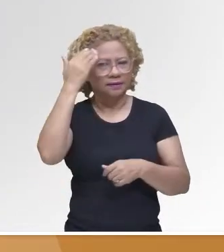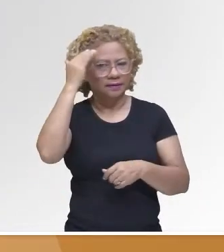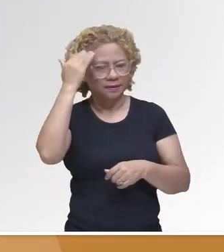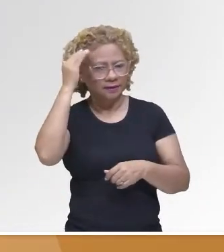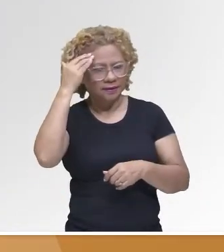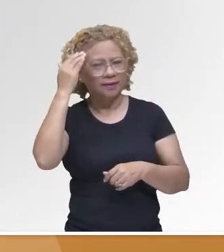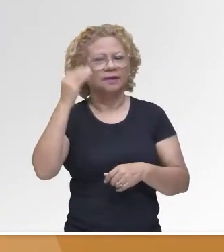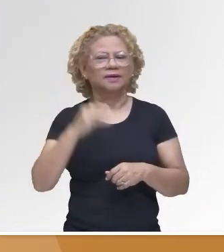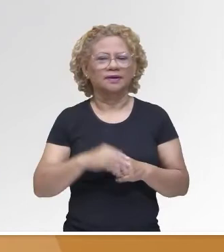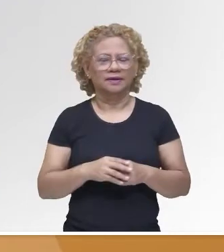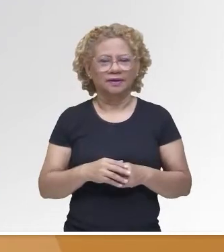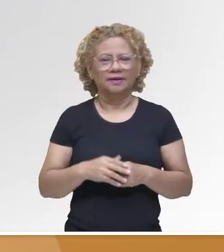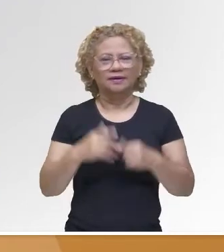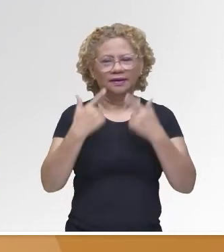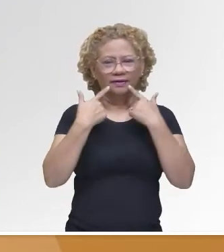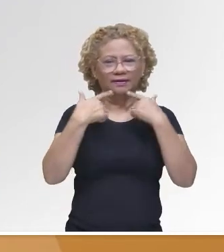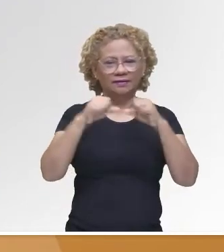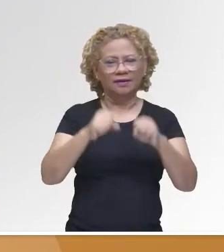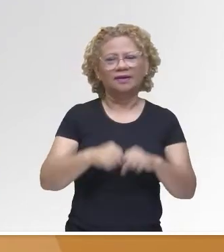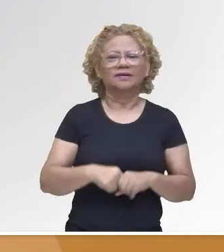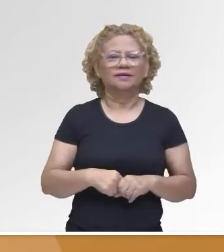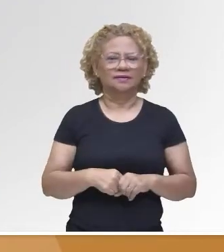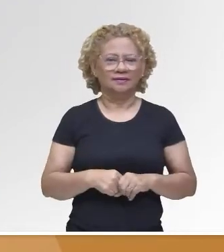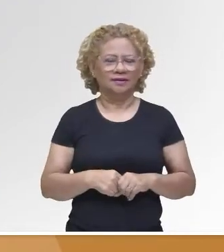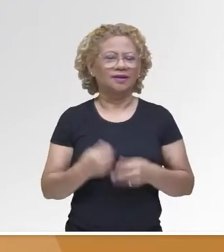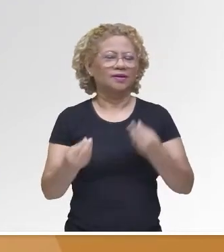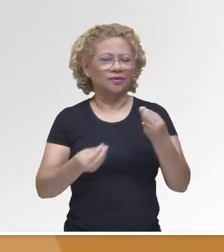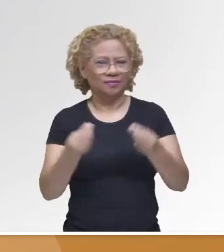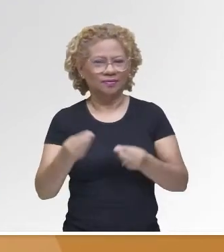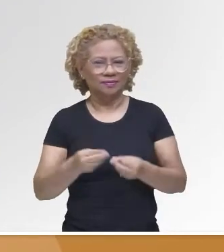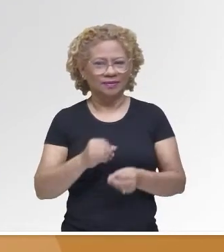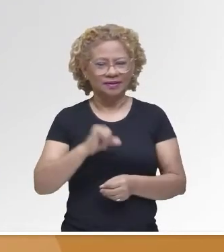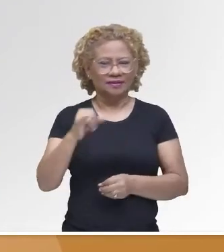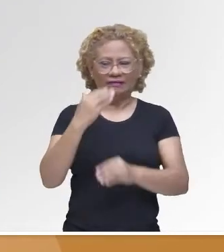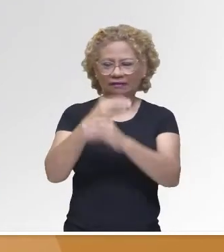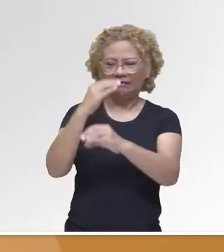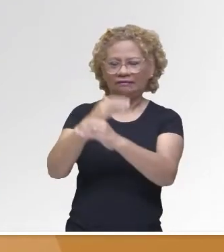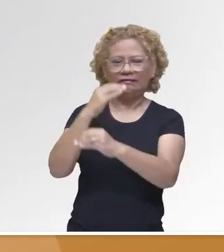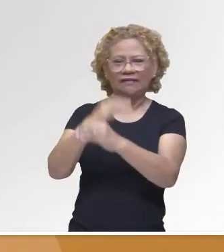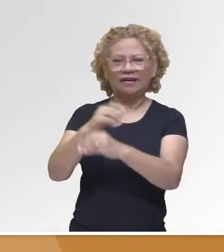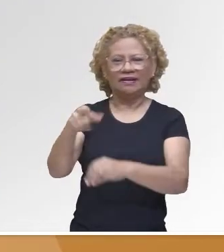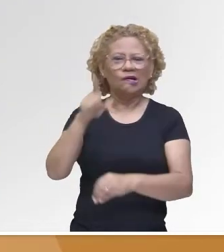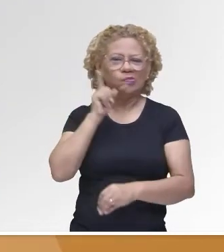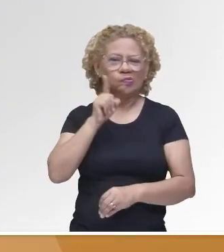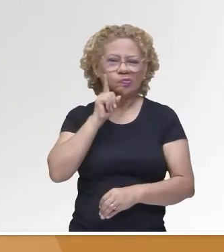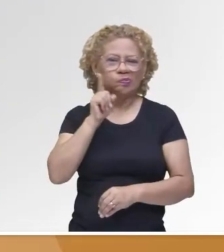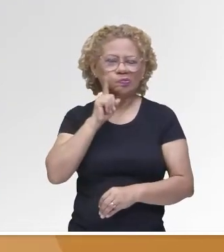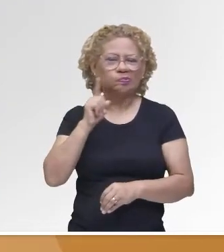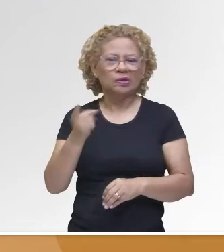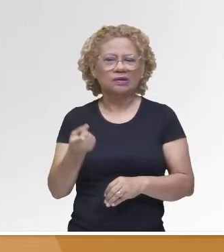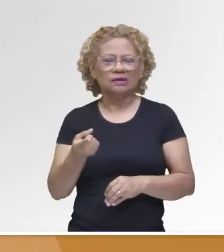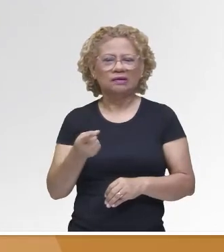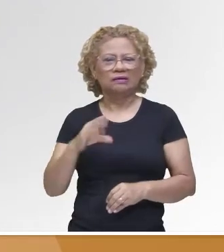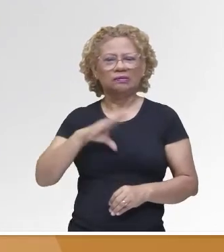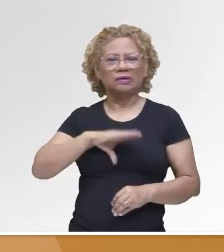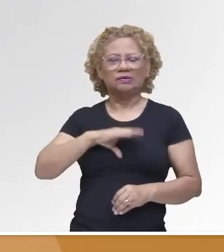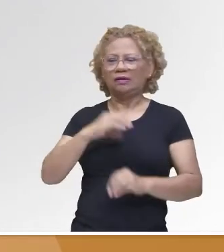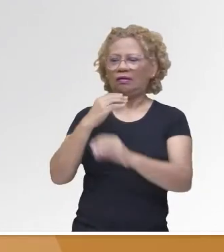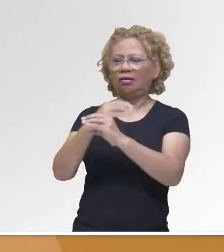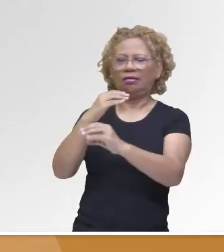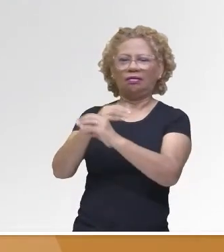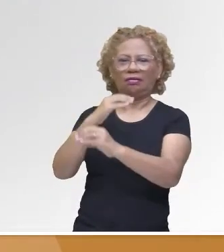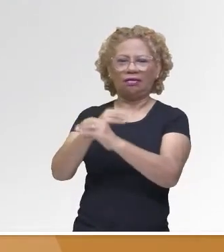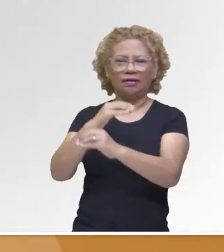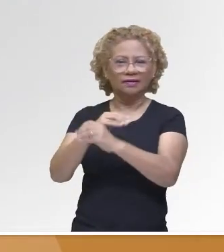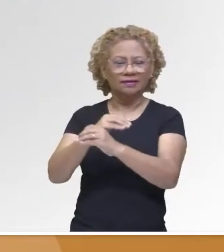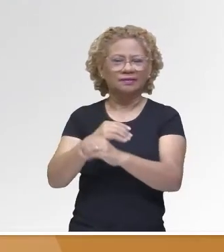outro. Quem não sabe falar inglês, você não vai entender nada que ele está falando ali. Né? Do inglês. Por quê? Porque nós